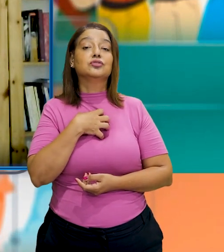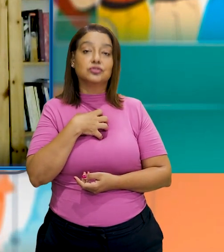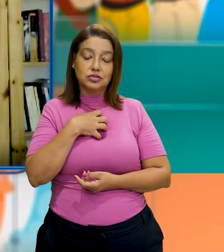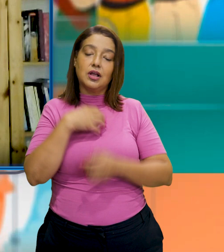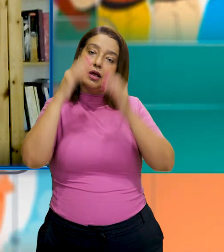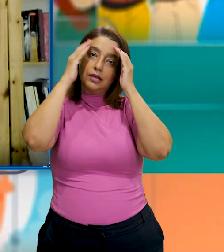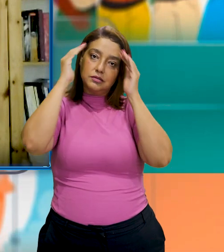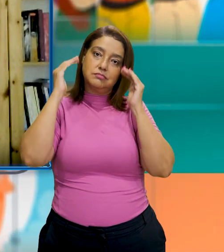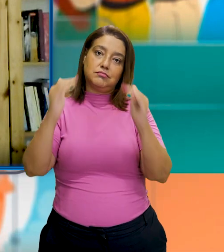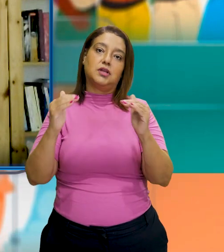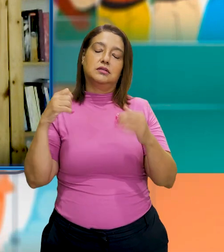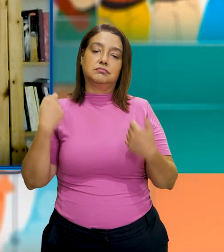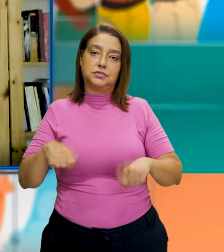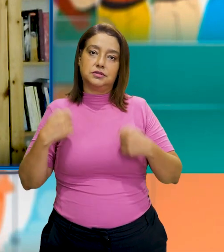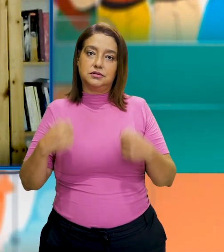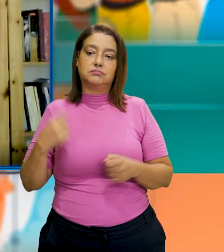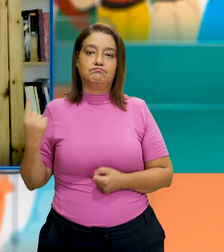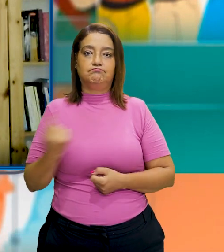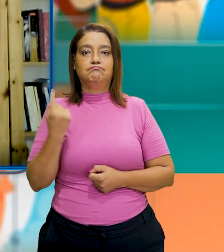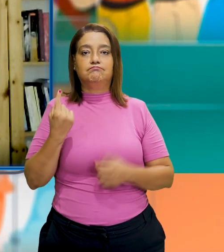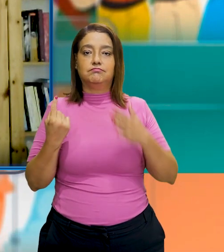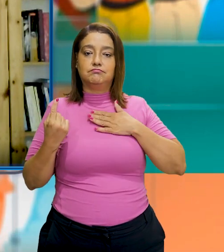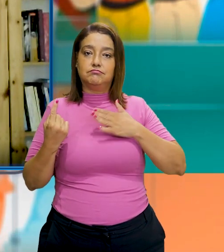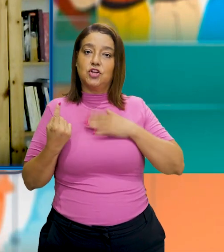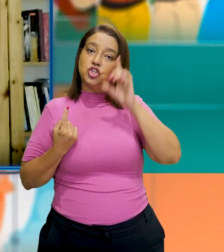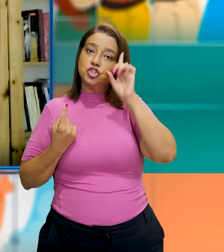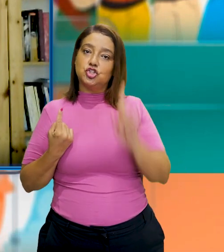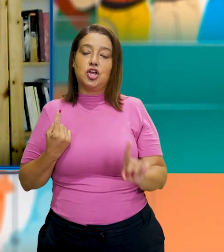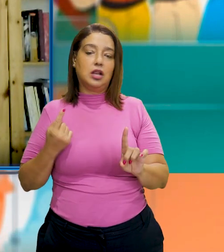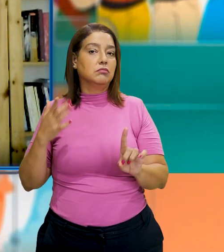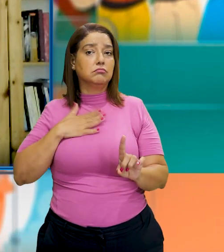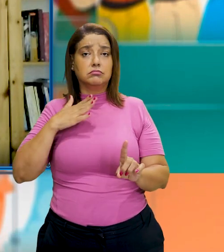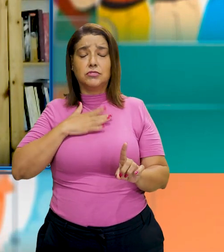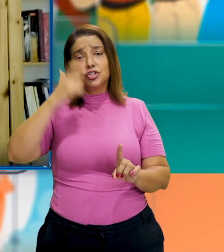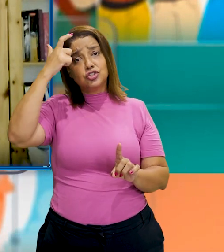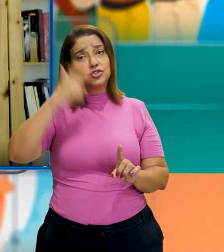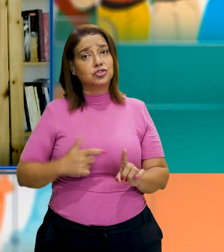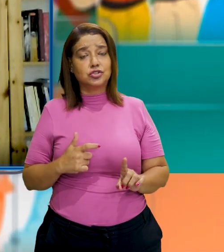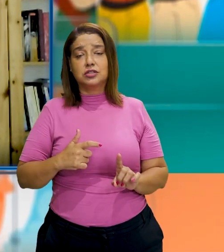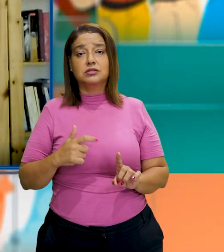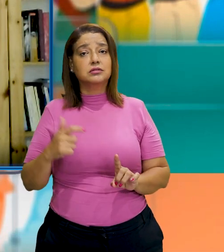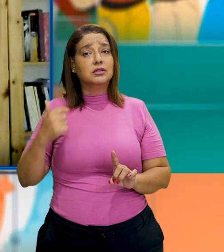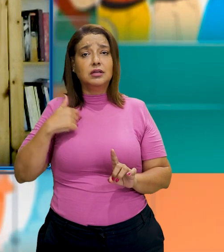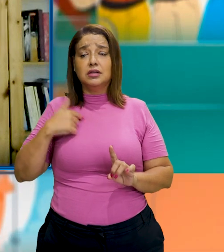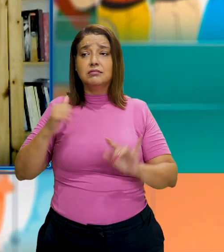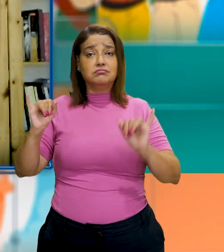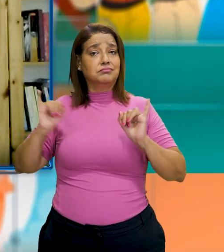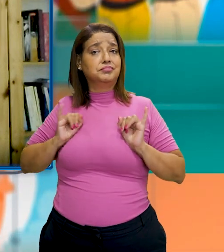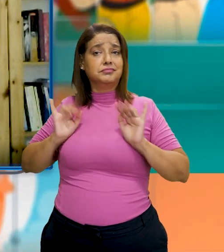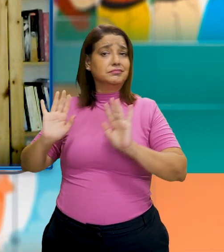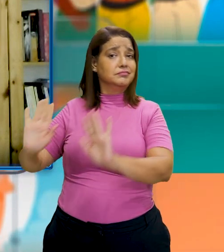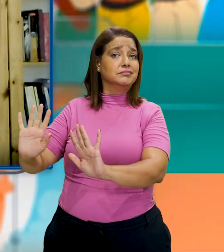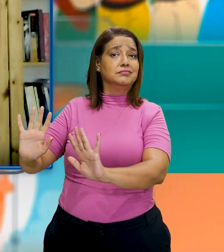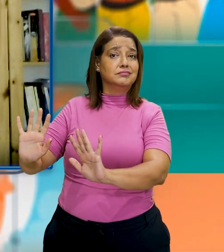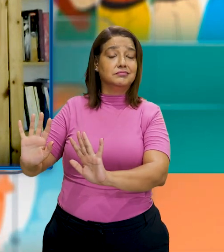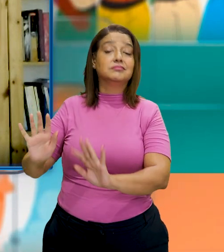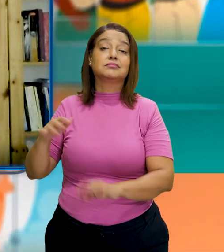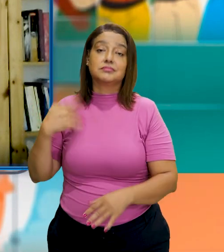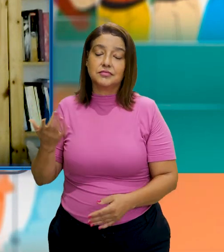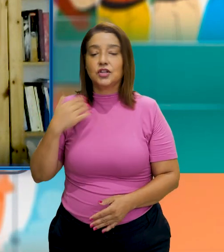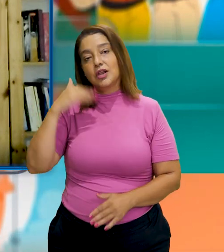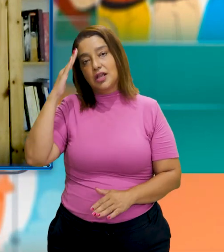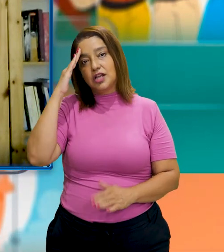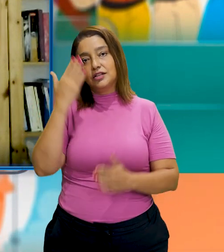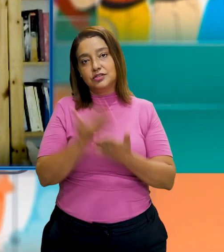o respeito à individualidade. O outro tem o direito de ser quem ele é, e eu não tenho nada a ver com isso. Eu acredito